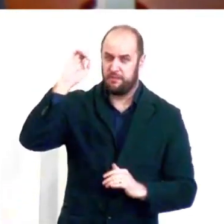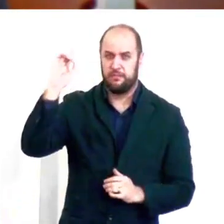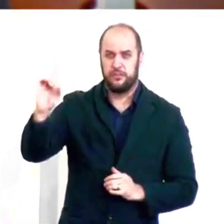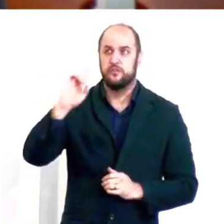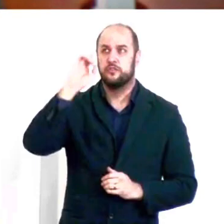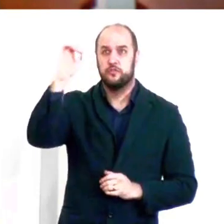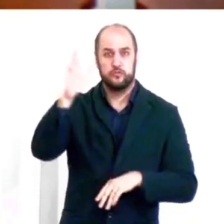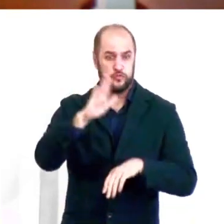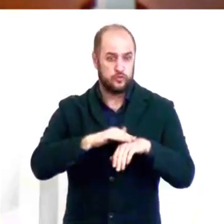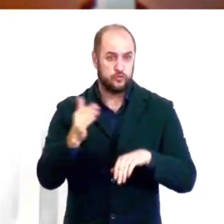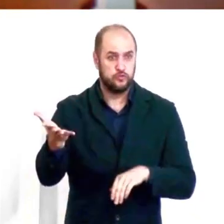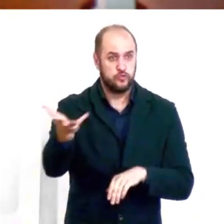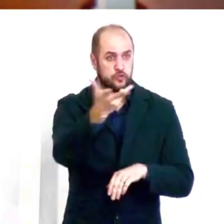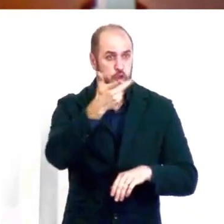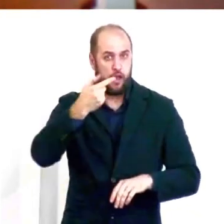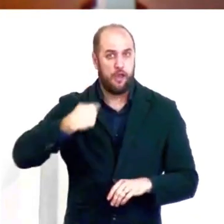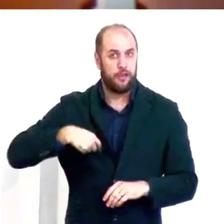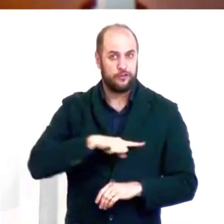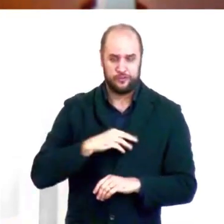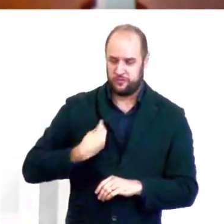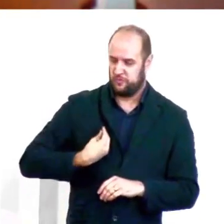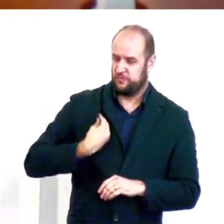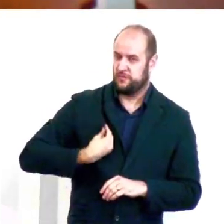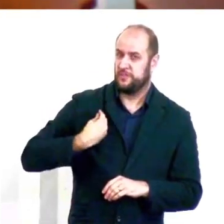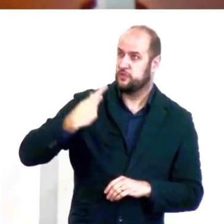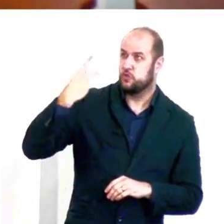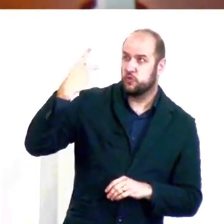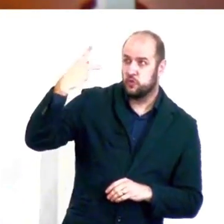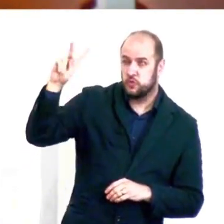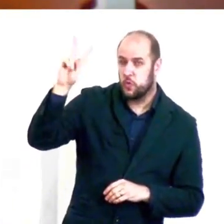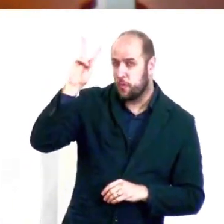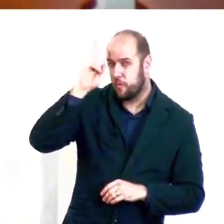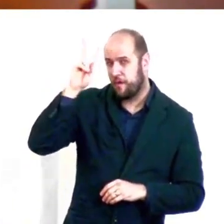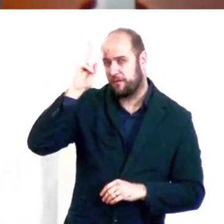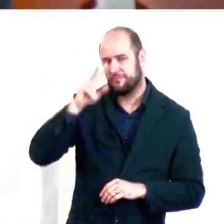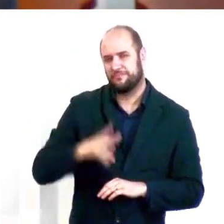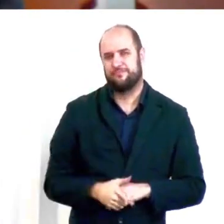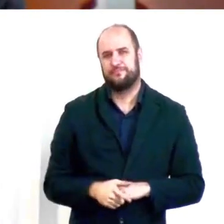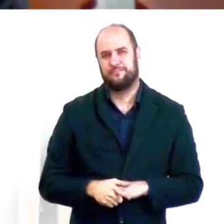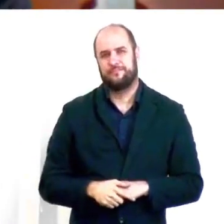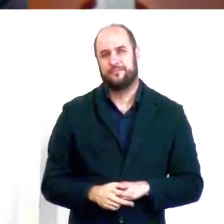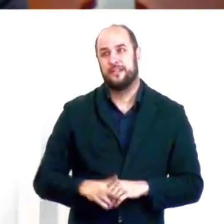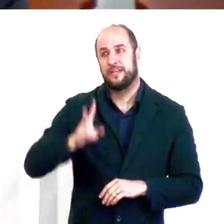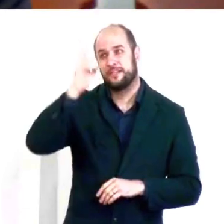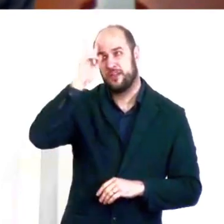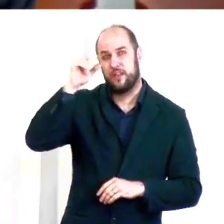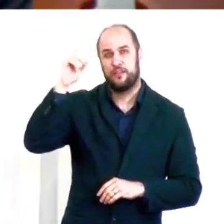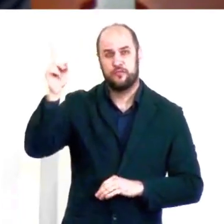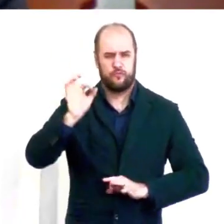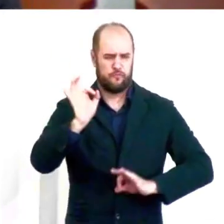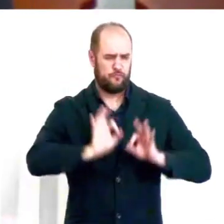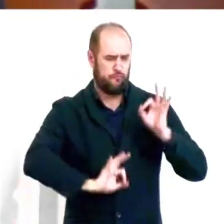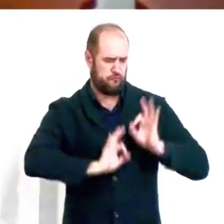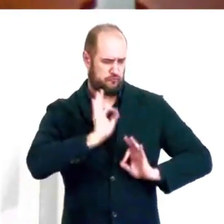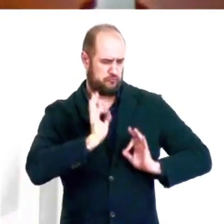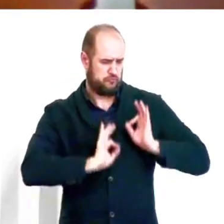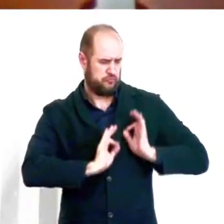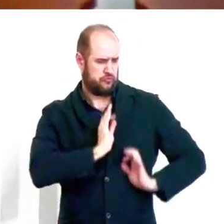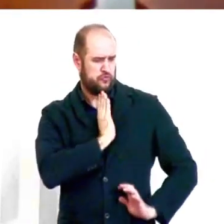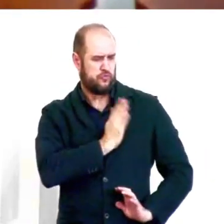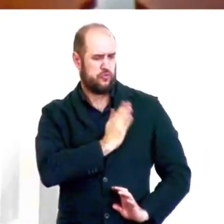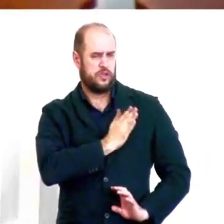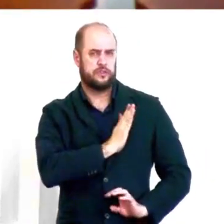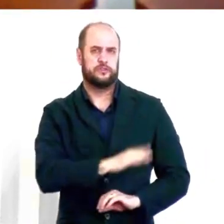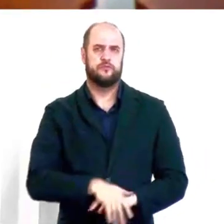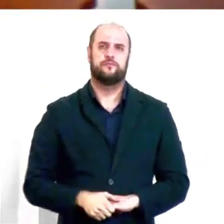sua história. A história que Ele está imprimindo em nosso coração.